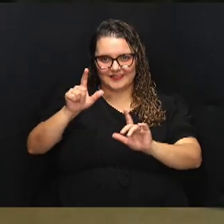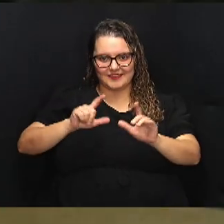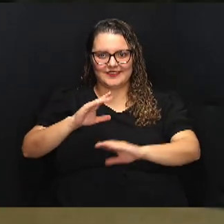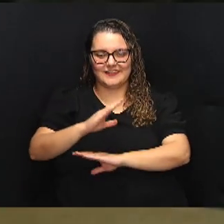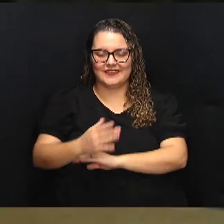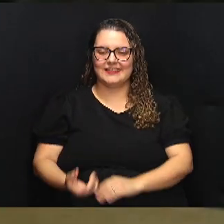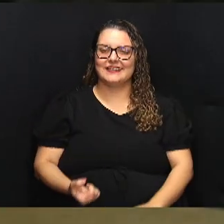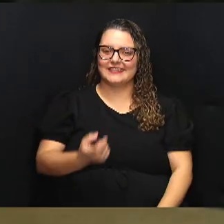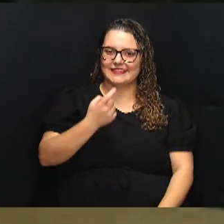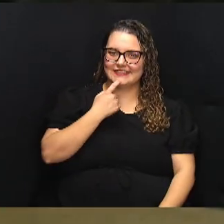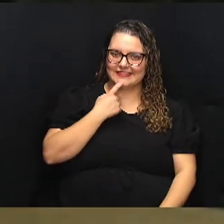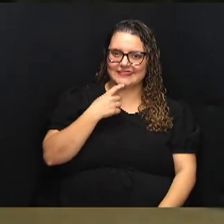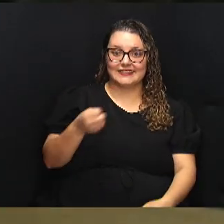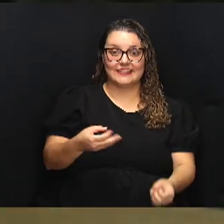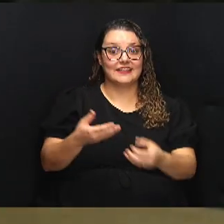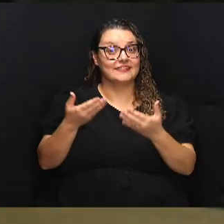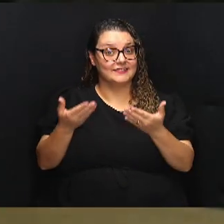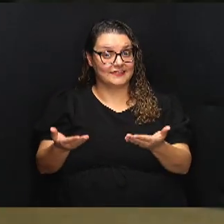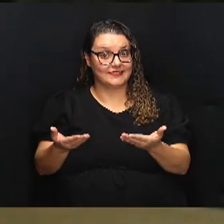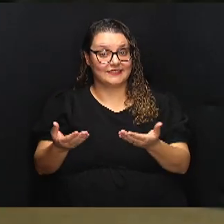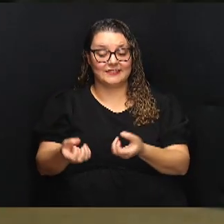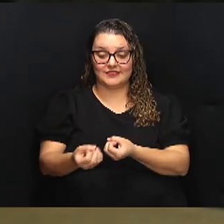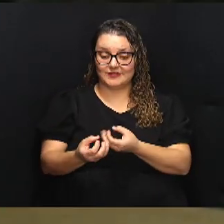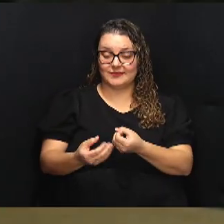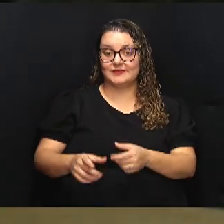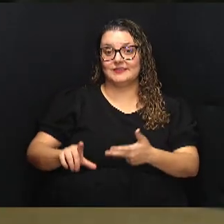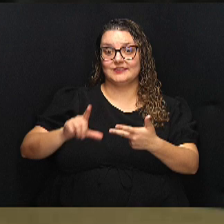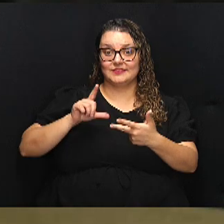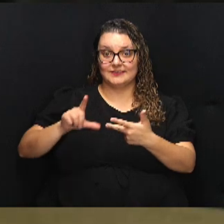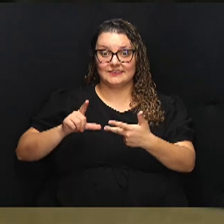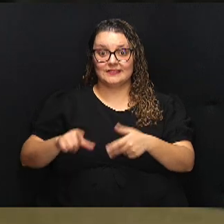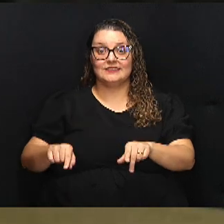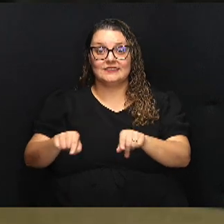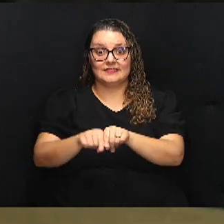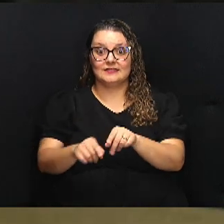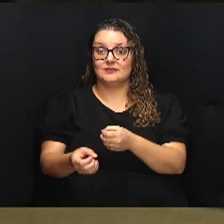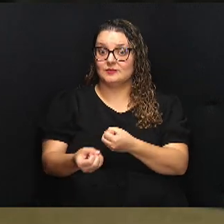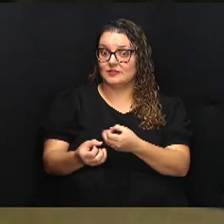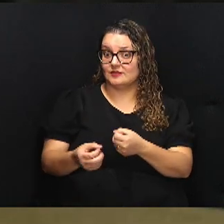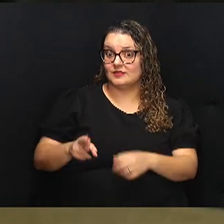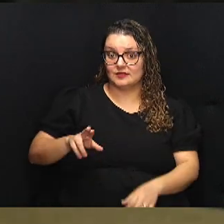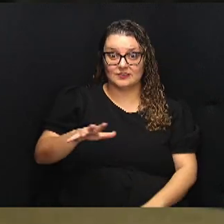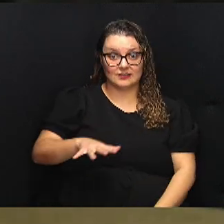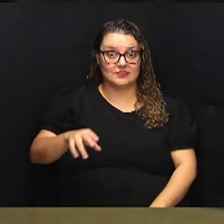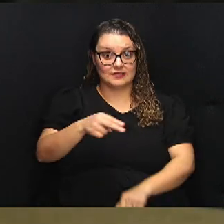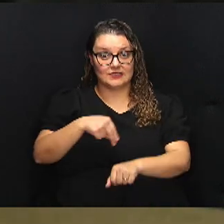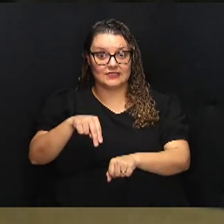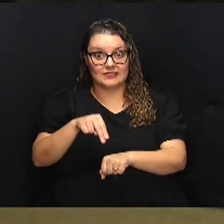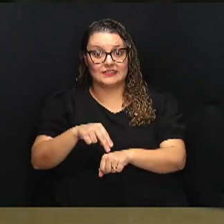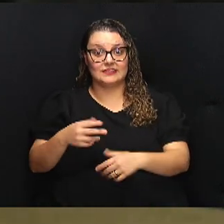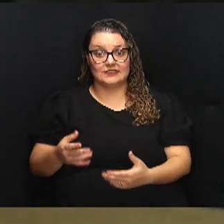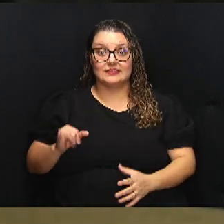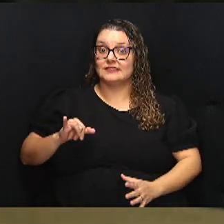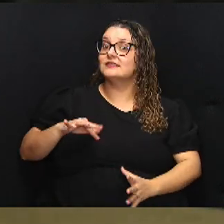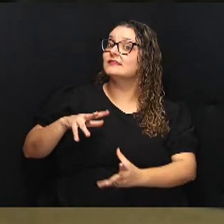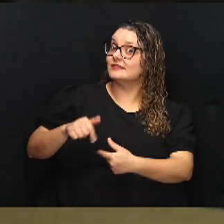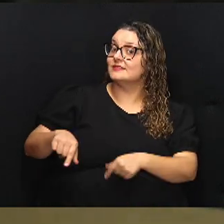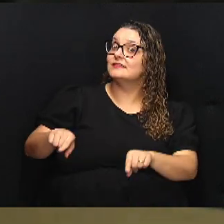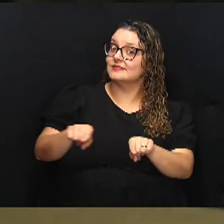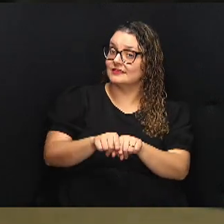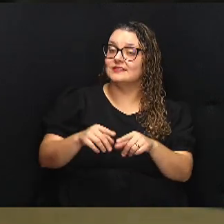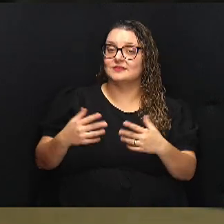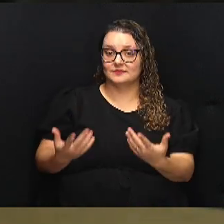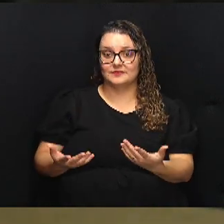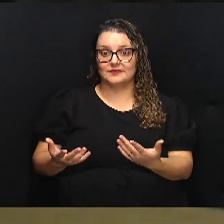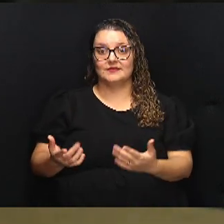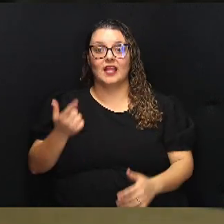Câmara Campinas, atualizando você de informações do Legislativo, também informações regionais, nacionais, internacionais